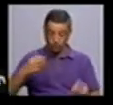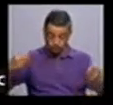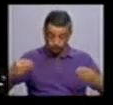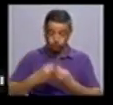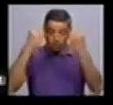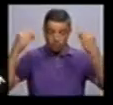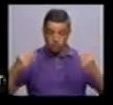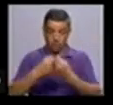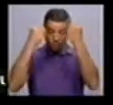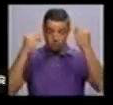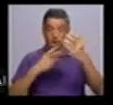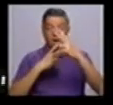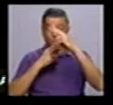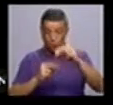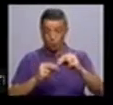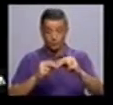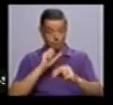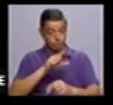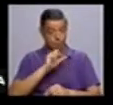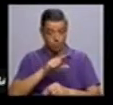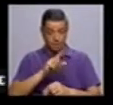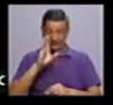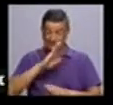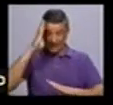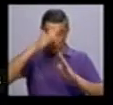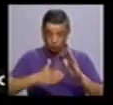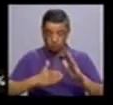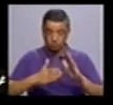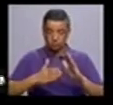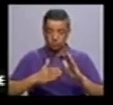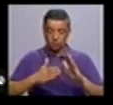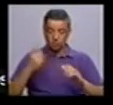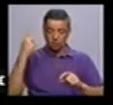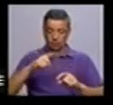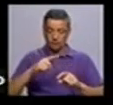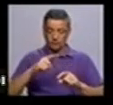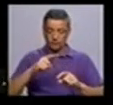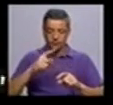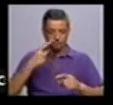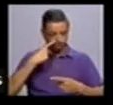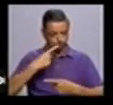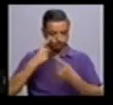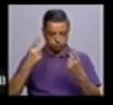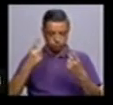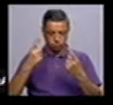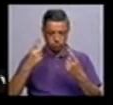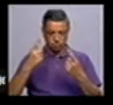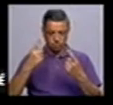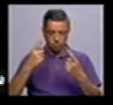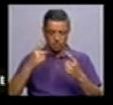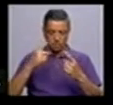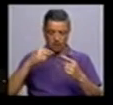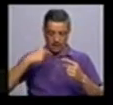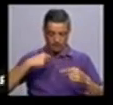alguma das outras luas, entretanto, agora descobertas. Se isso acontecer, será até perfeitamente visível no nosso próprio